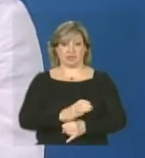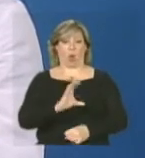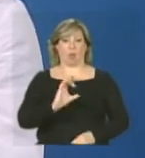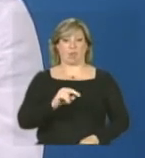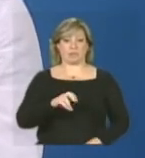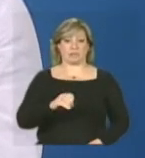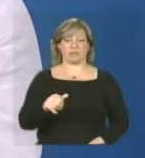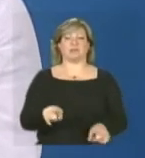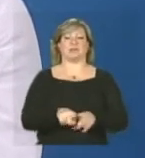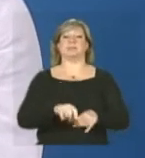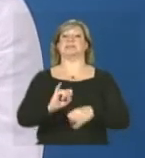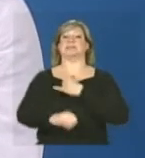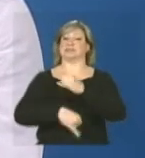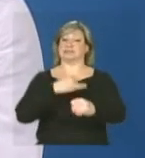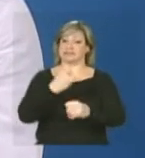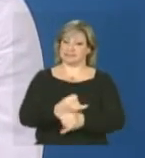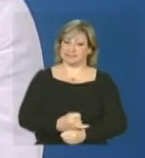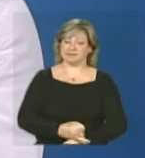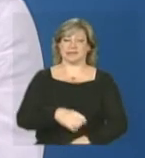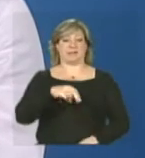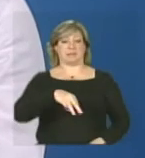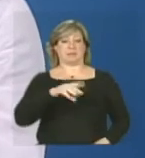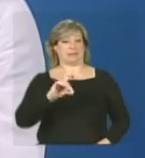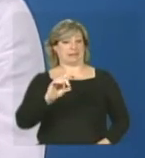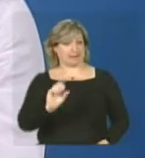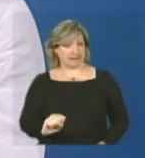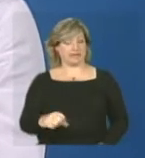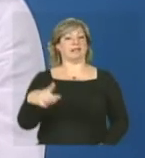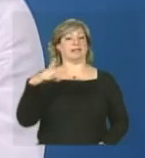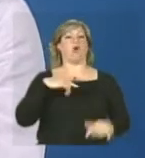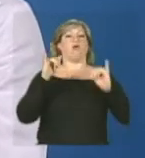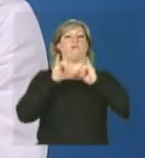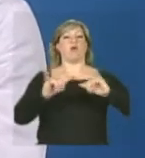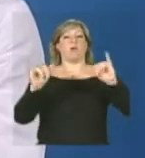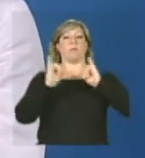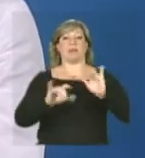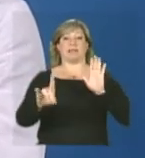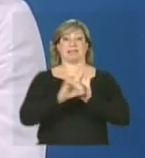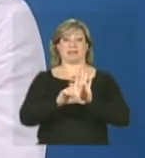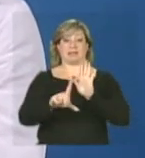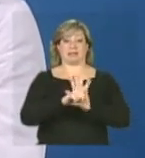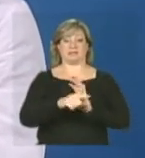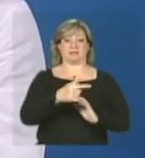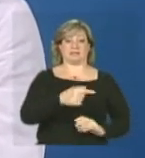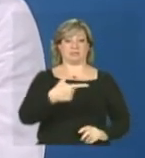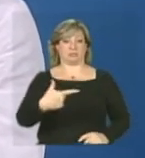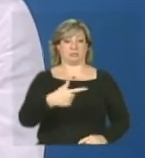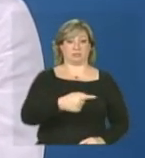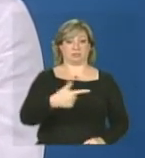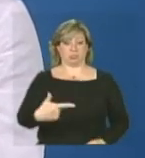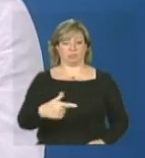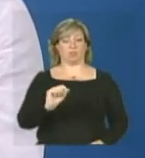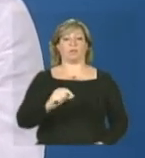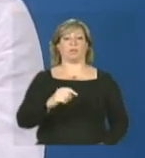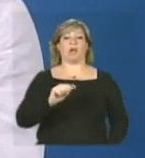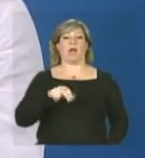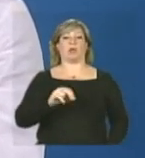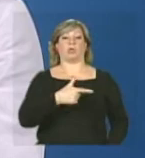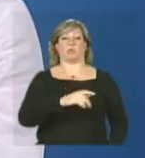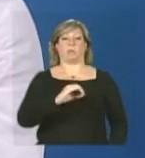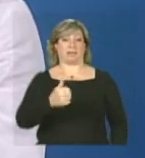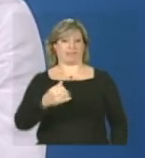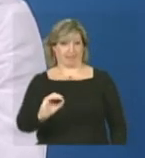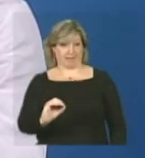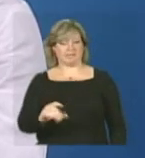do MDS, você pode obter todas as informações que estão lá no decreto 7272 de 2010. Então, tem